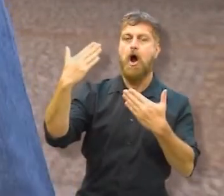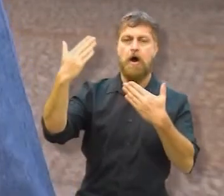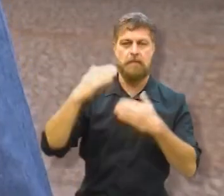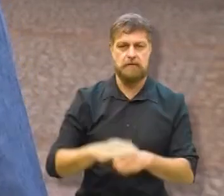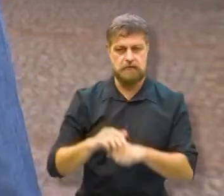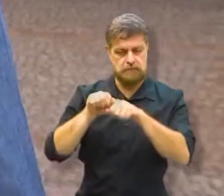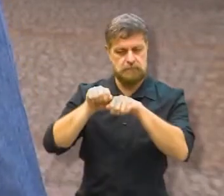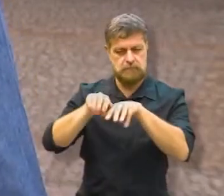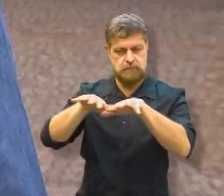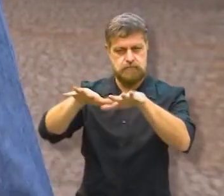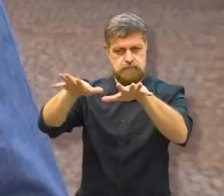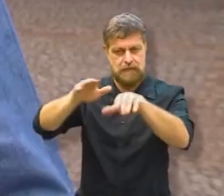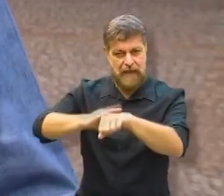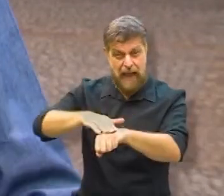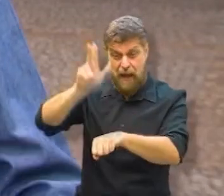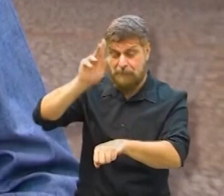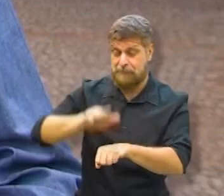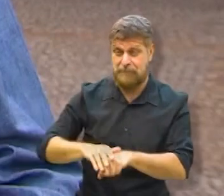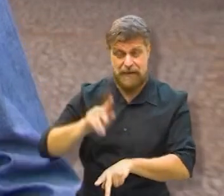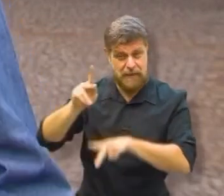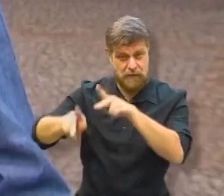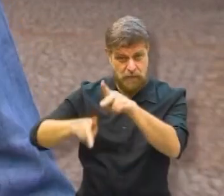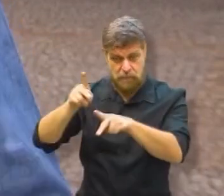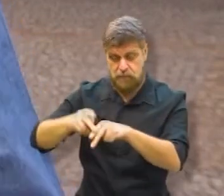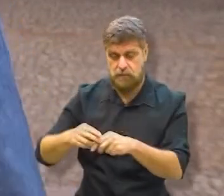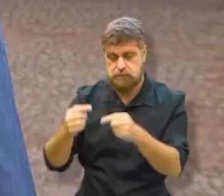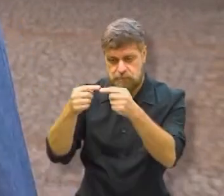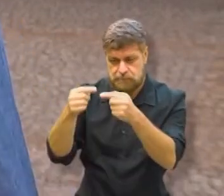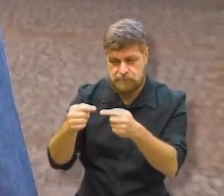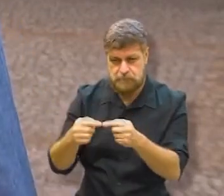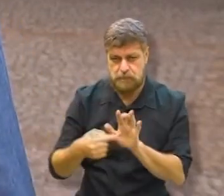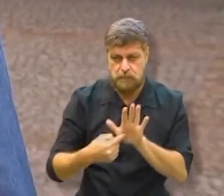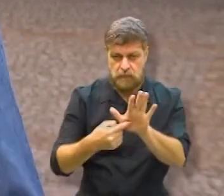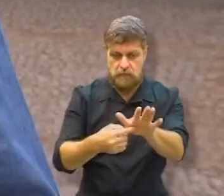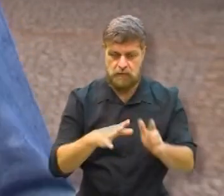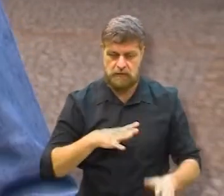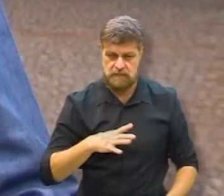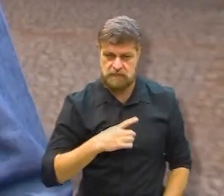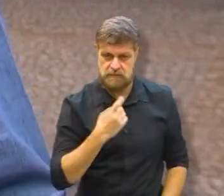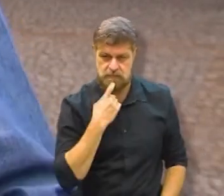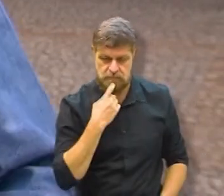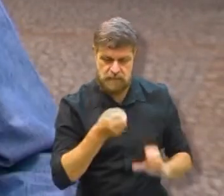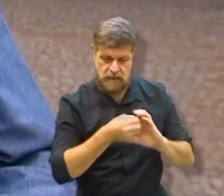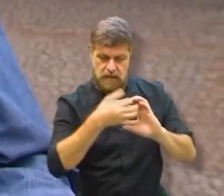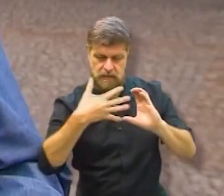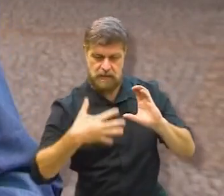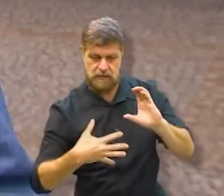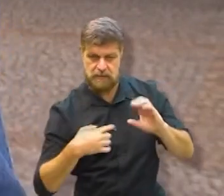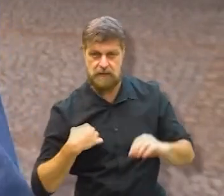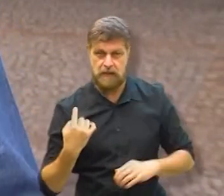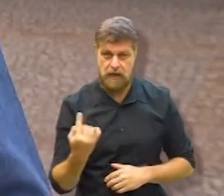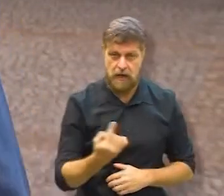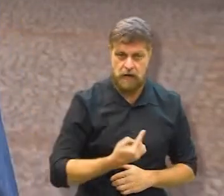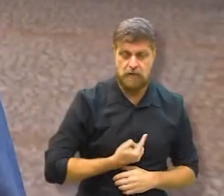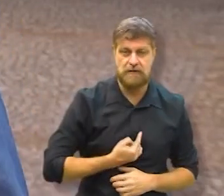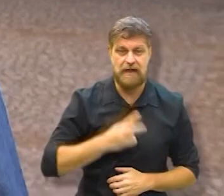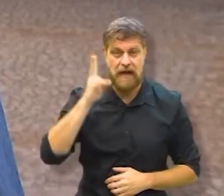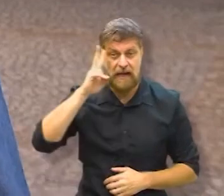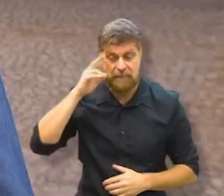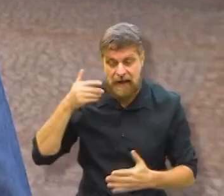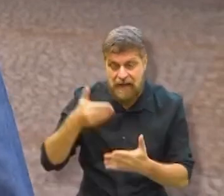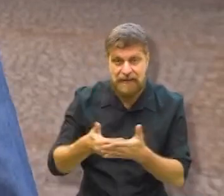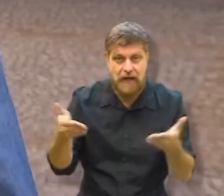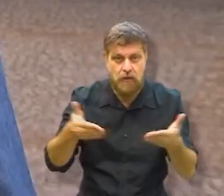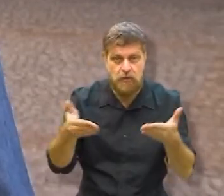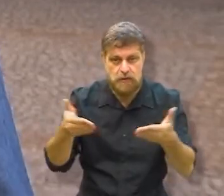ópera, que circulava, era mais popular de sua época, e ele conseguiu retratar a cidade, retratar nossas